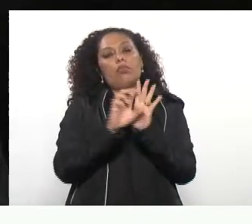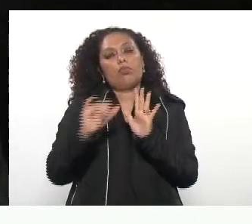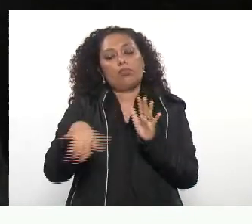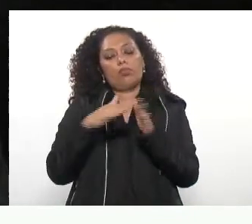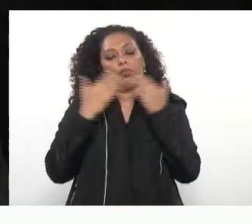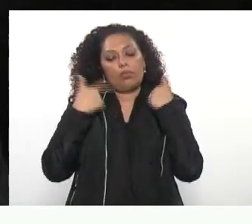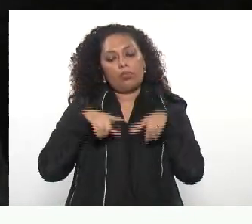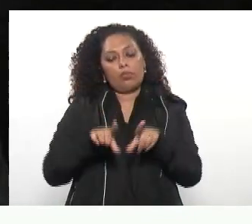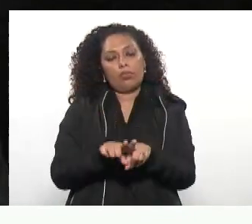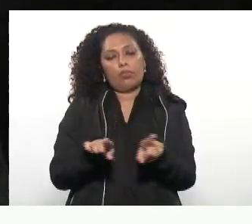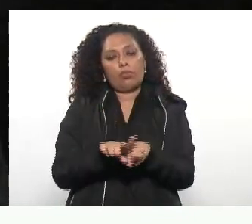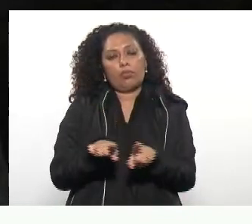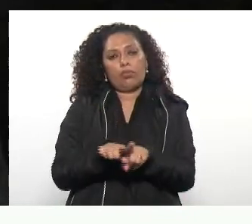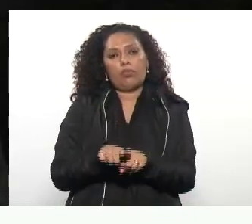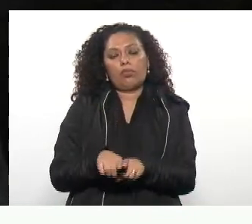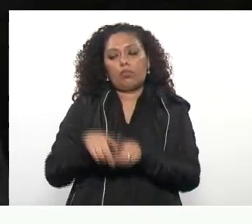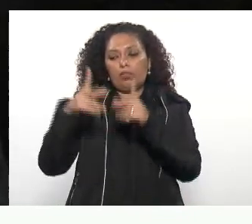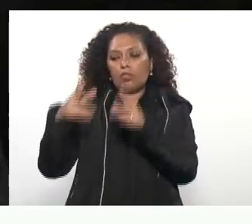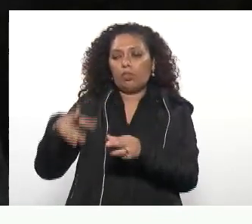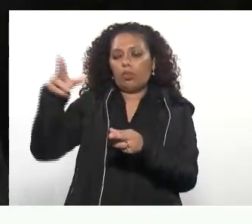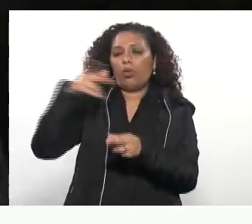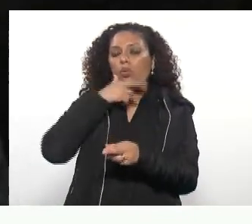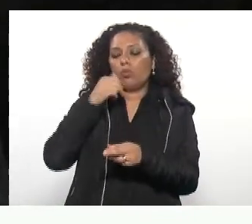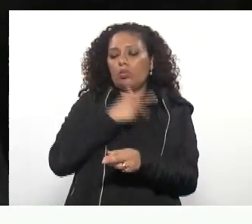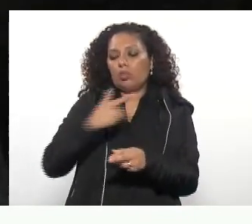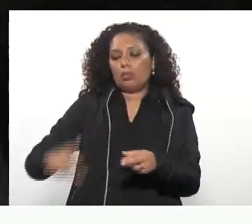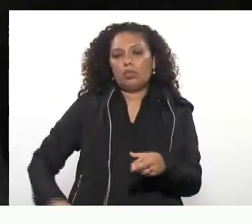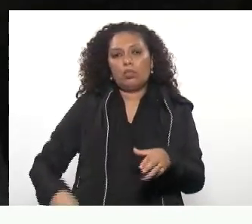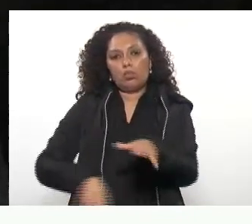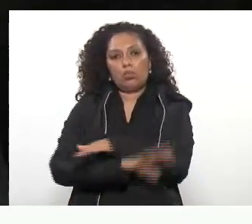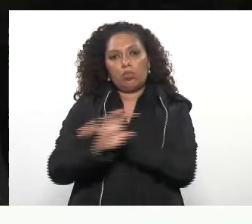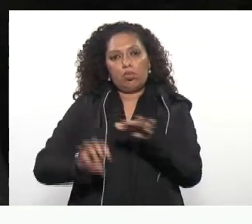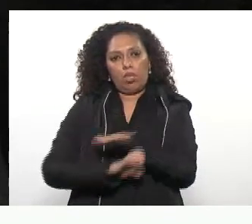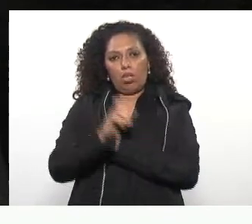pela fala do novo presidente da SEDAI, por ser